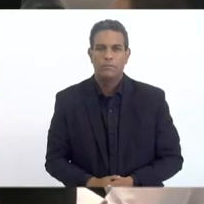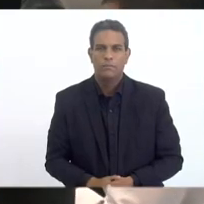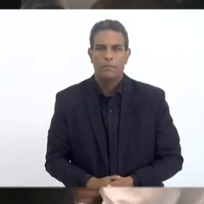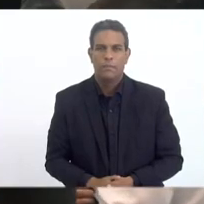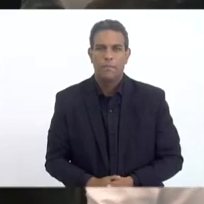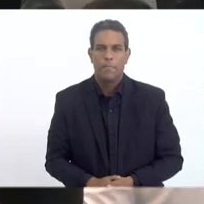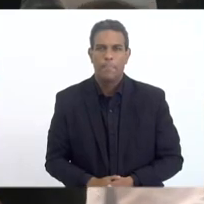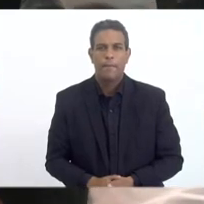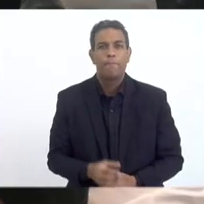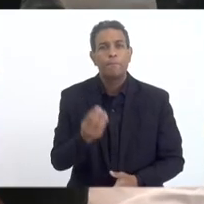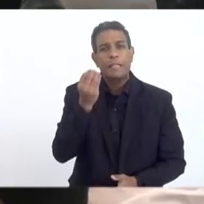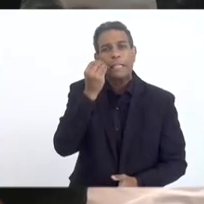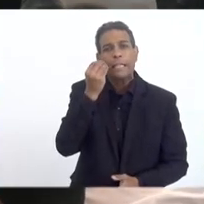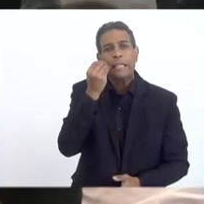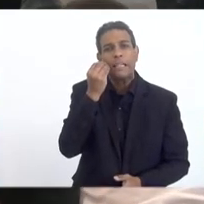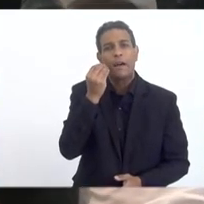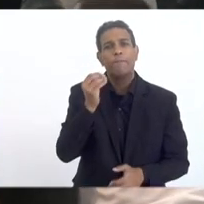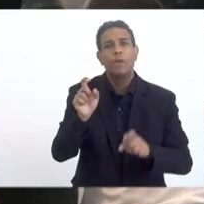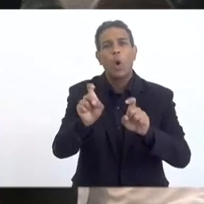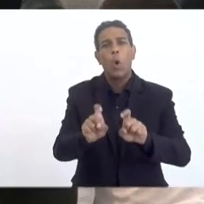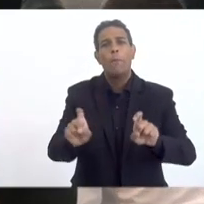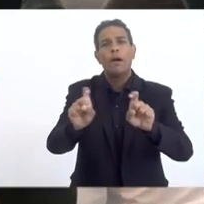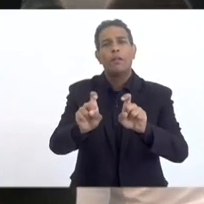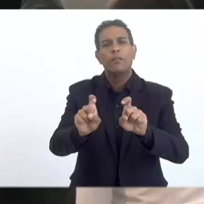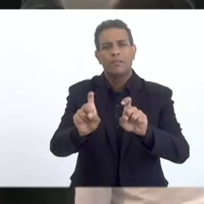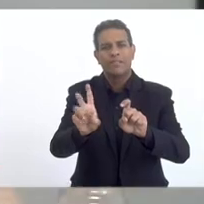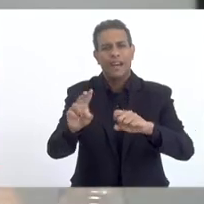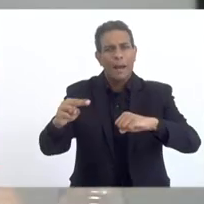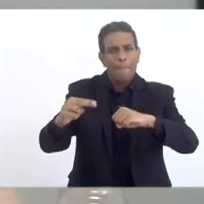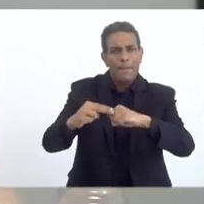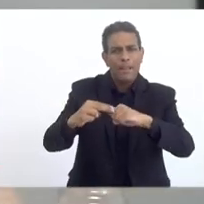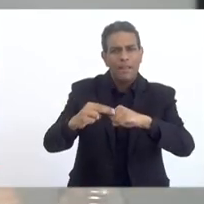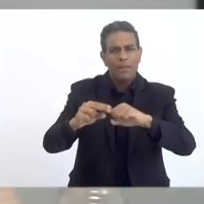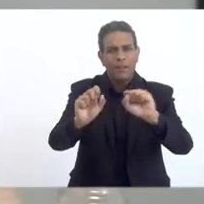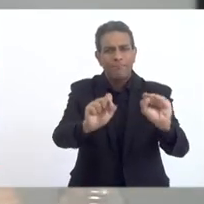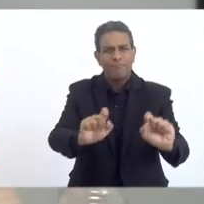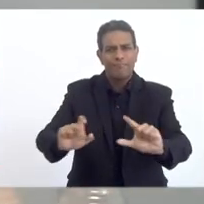De repente tentar uma outra senha de login ao sistema ali, porque está no pendrive a apresentação, não está?